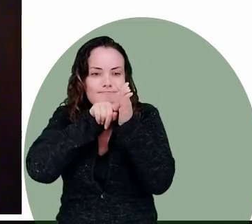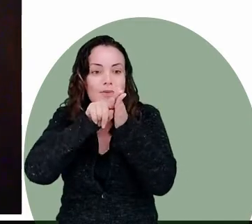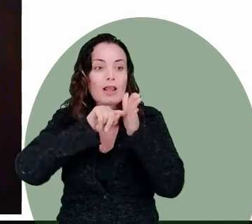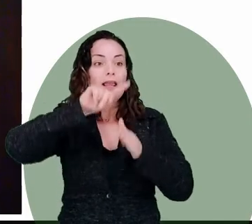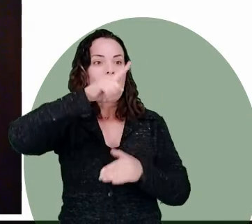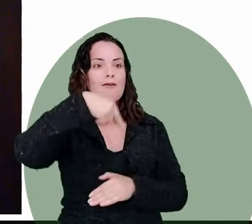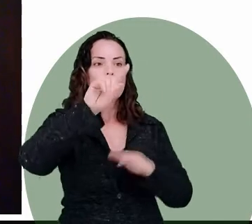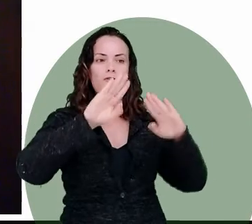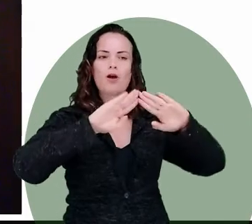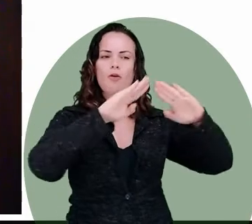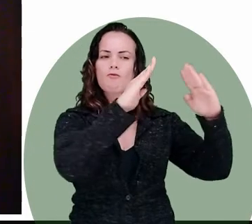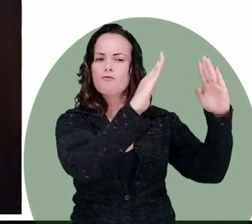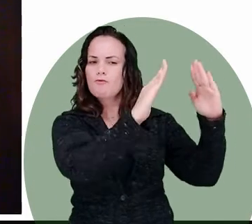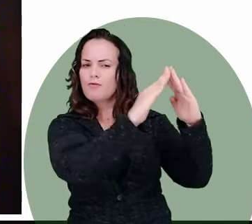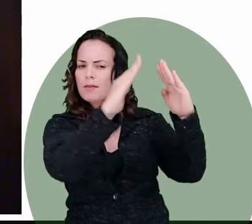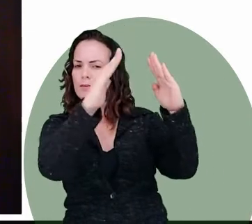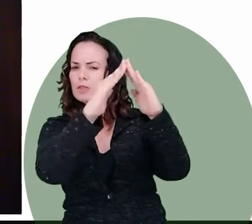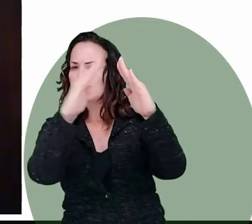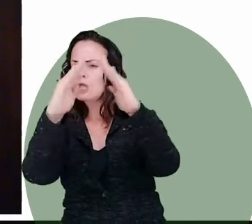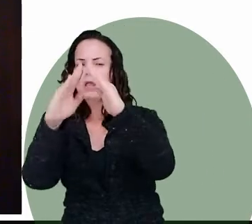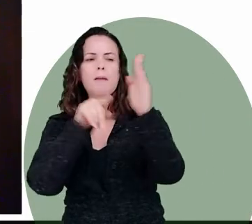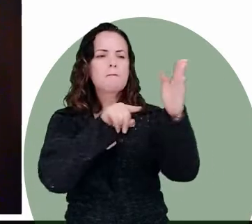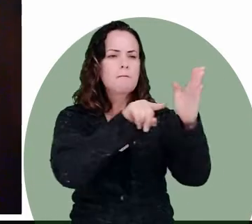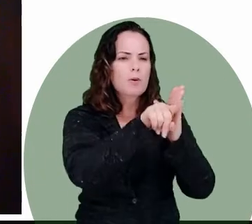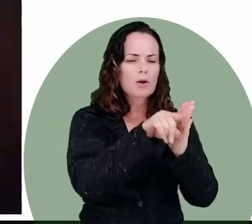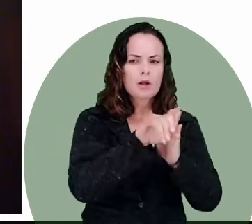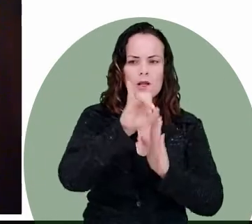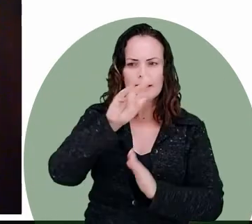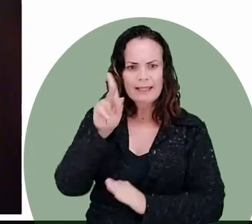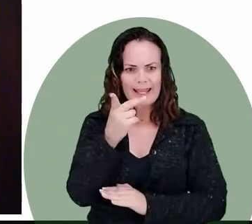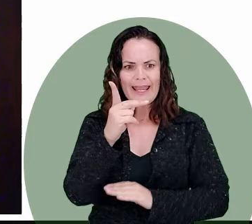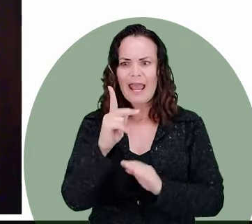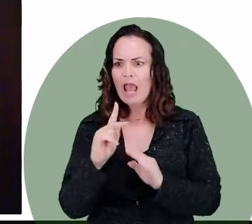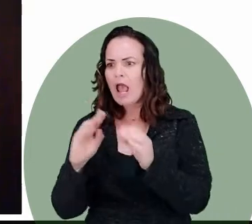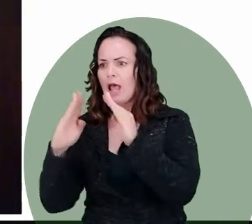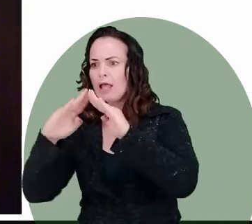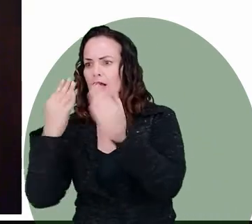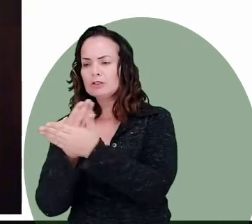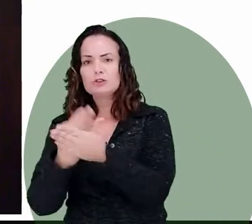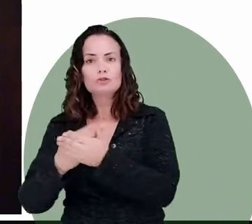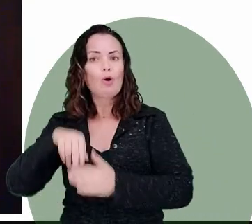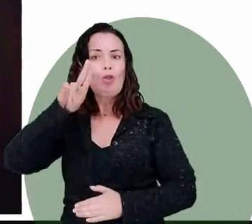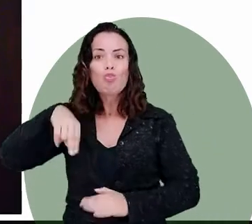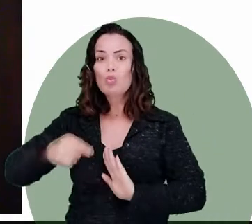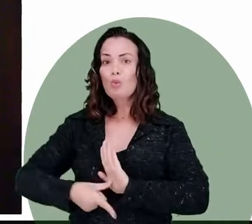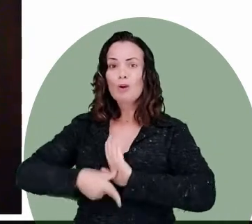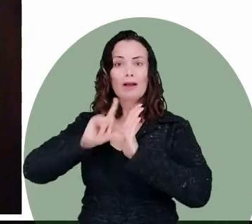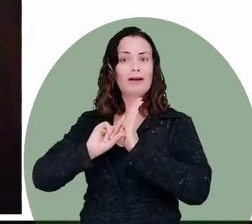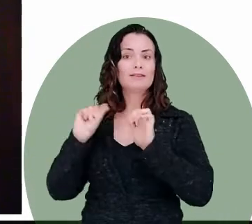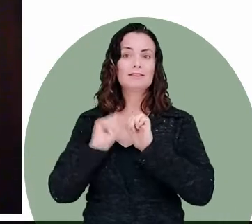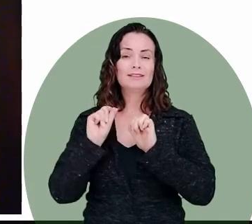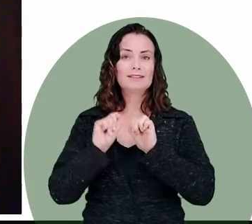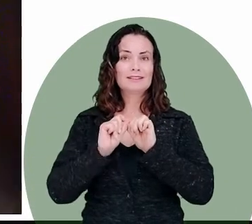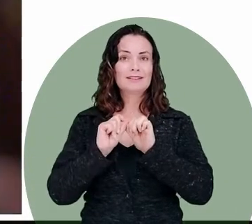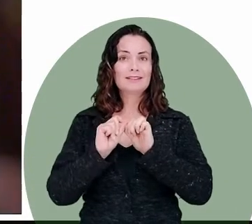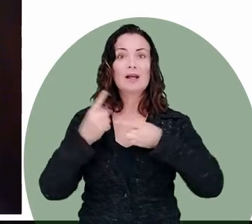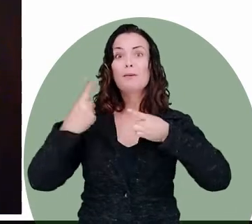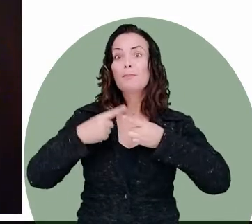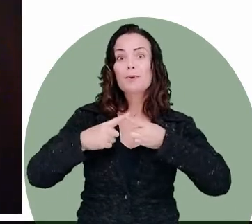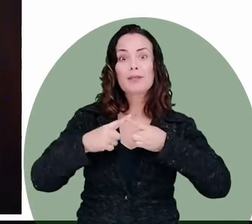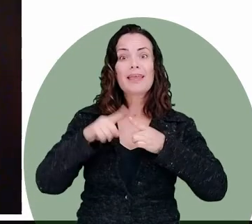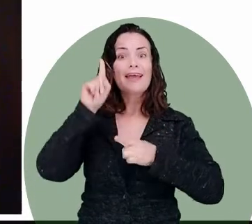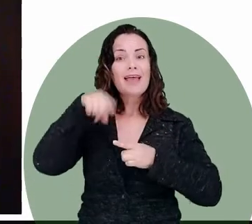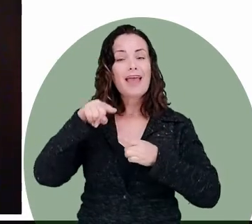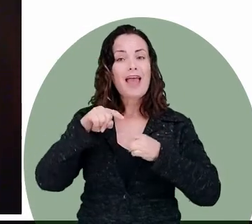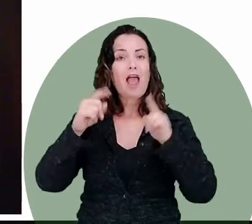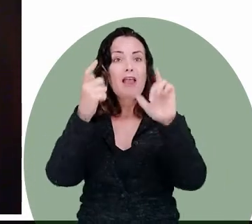perguntar para os vizinhos. Esse IDH do entorno da escola ninguém tinha feito, porque o IDH é feito